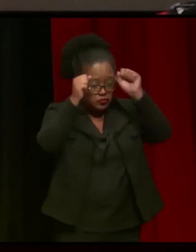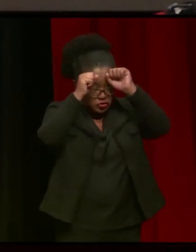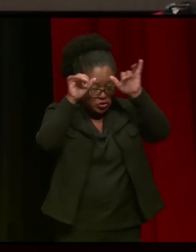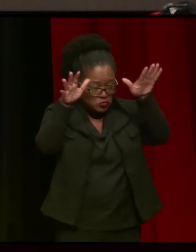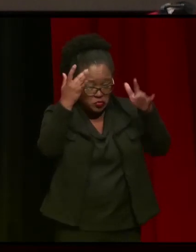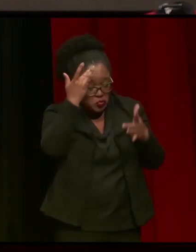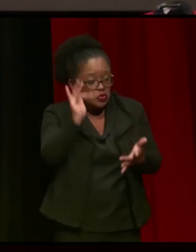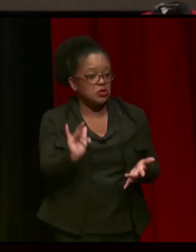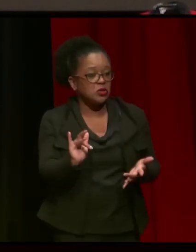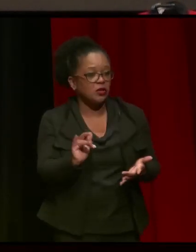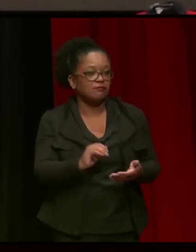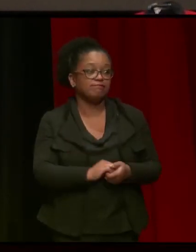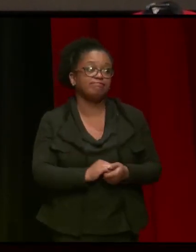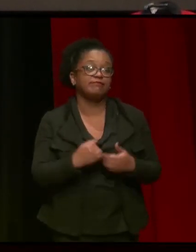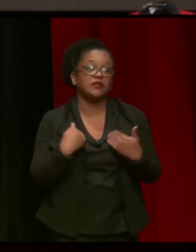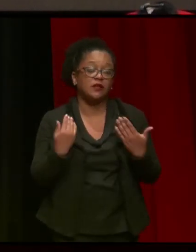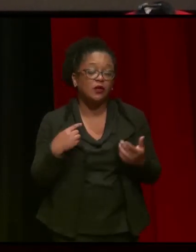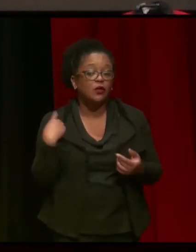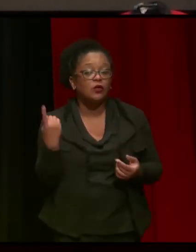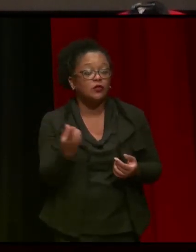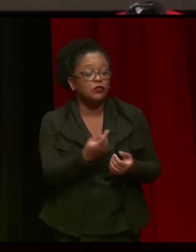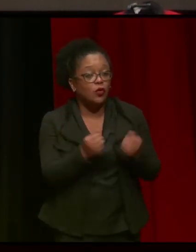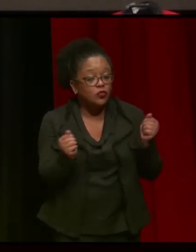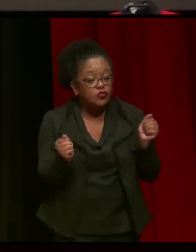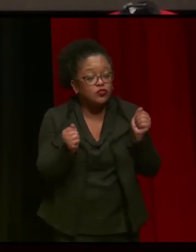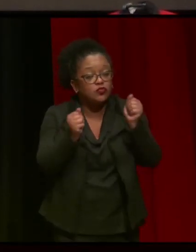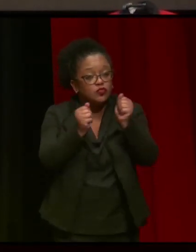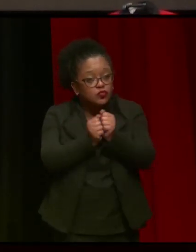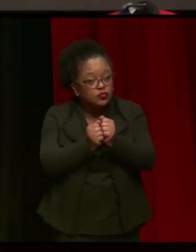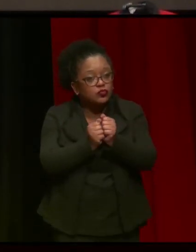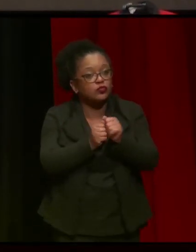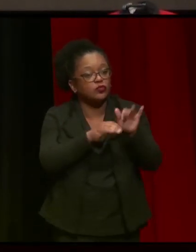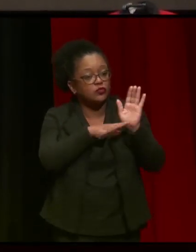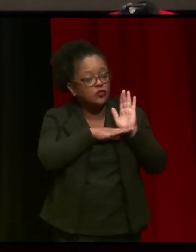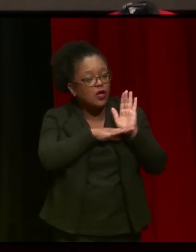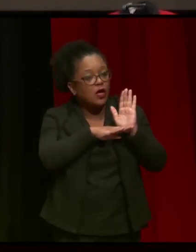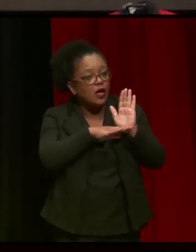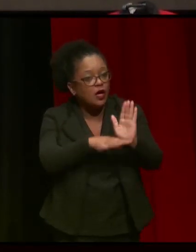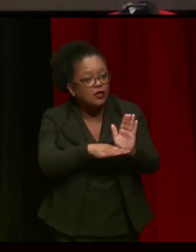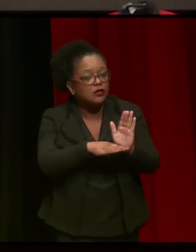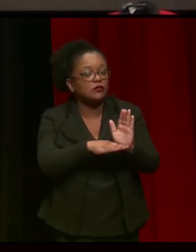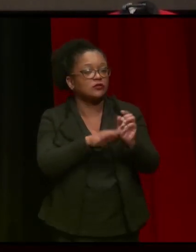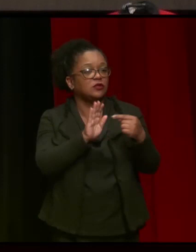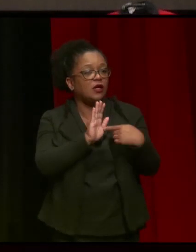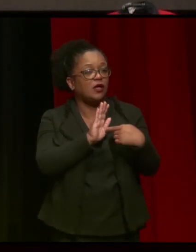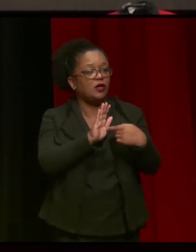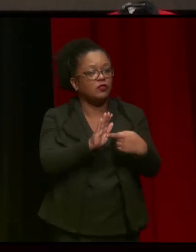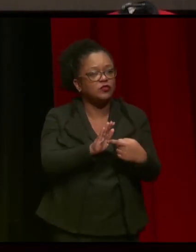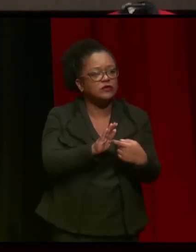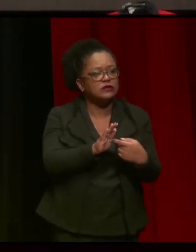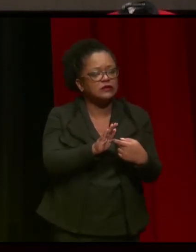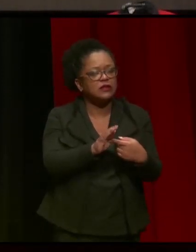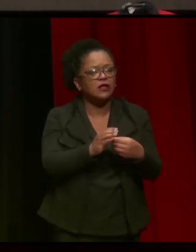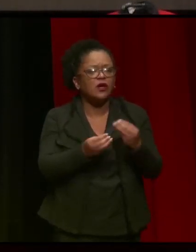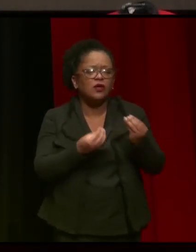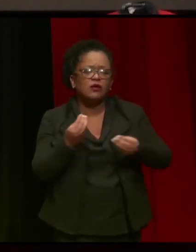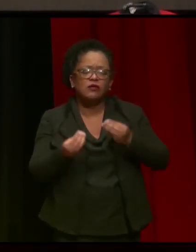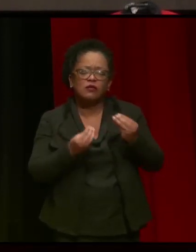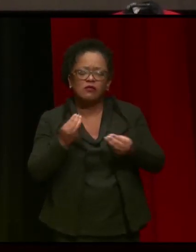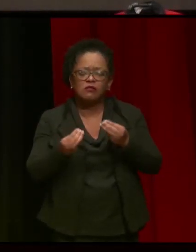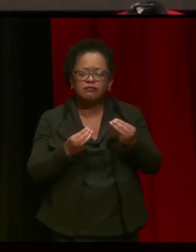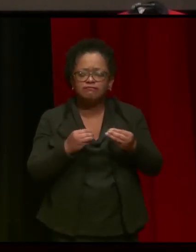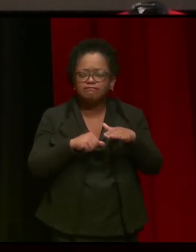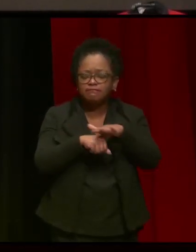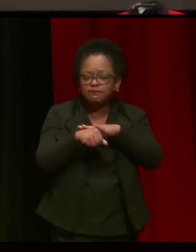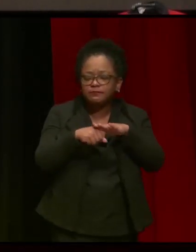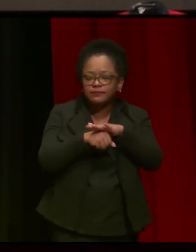com isso. Que aí que está o negócio, amanhã nós vamos falar sobre isso. Como é que eu posso falar com um pai e com uma mãe? O que, que eu posso fazer trabalhando com eles